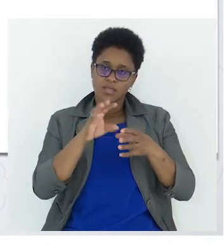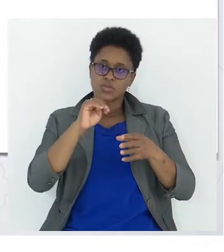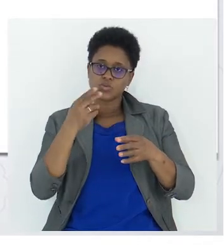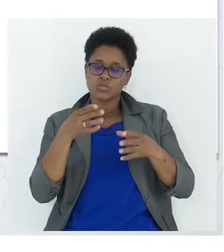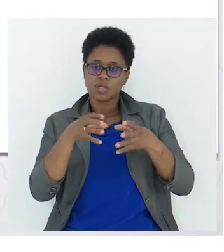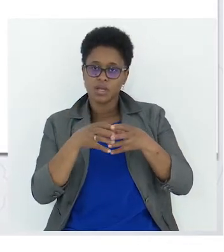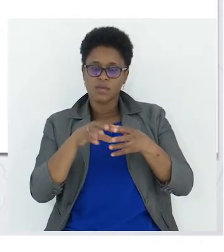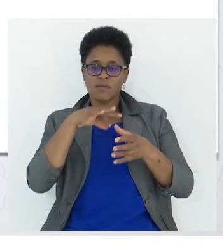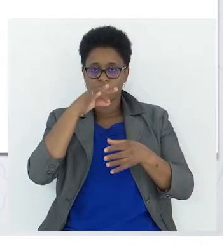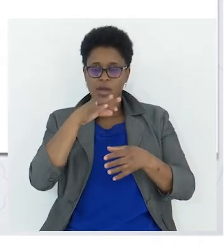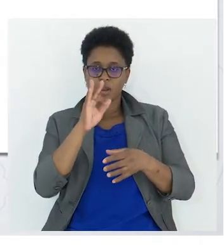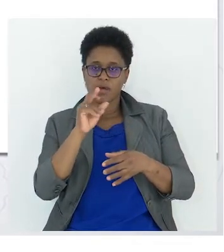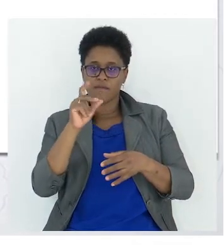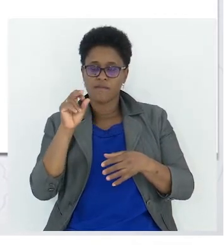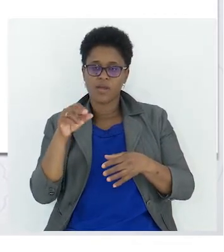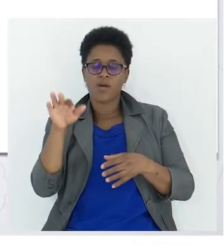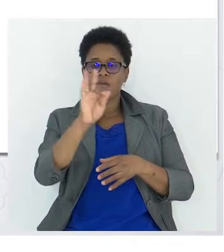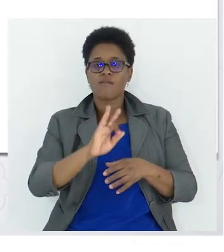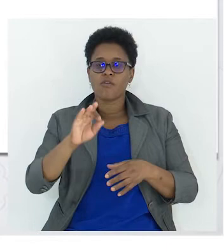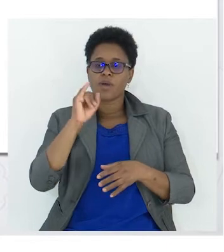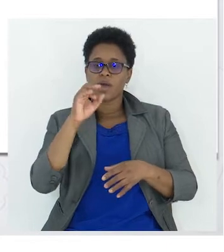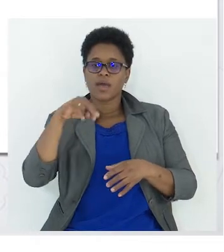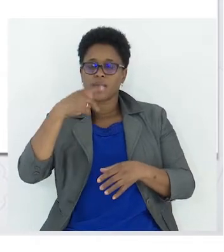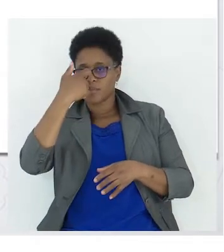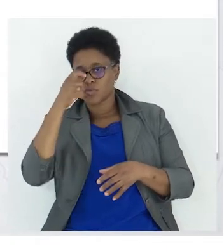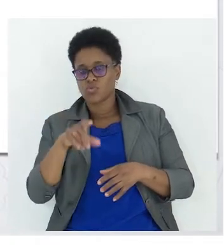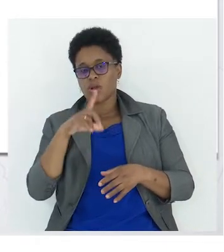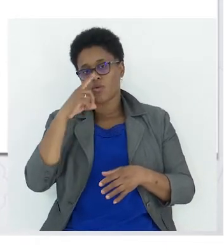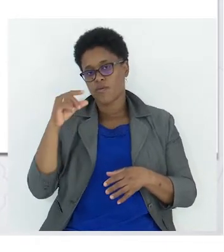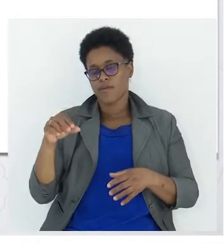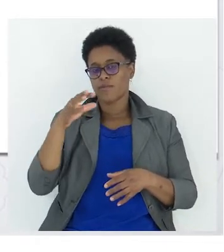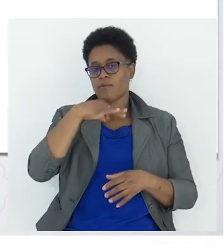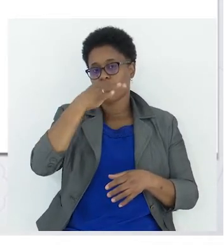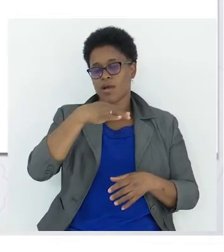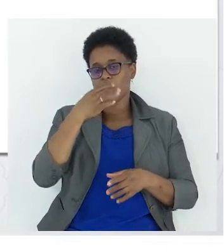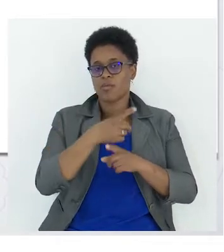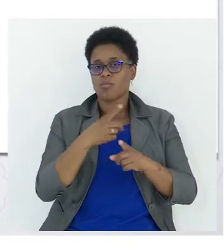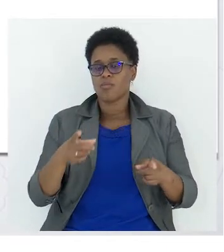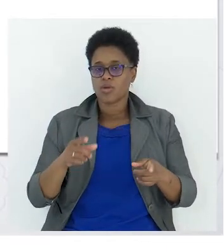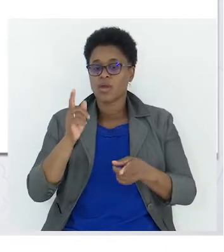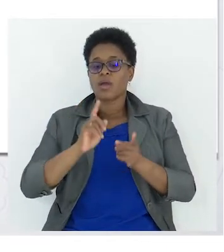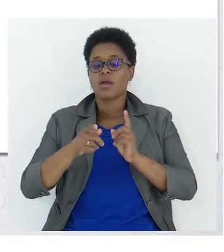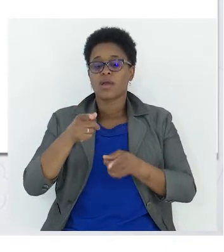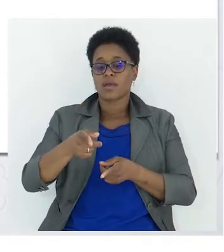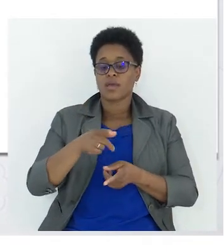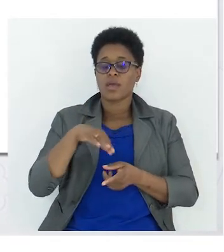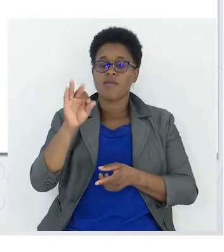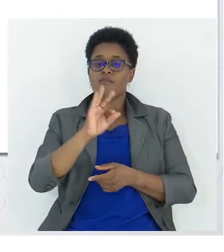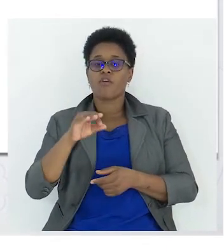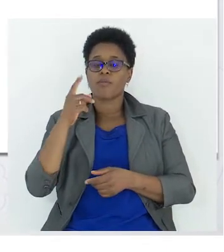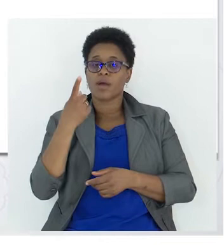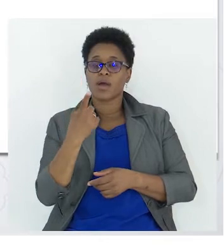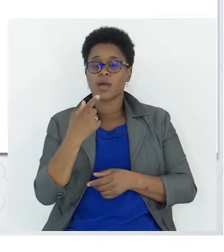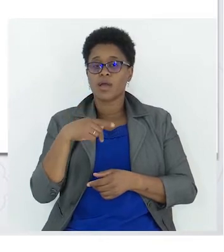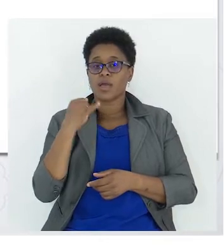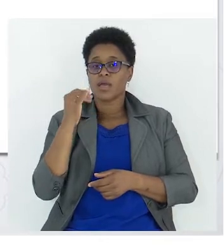Fala. Forma impessoal do verbo falar. Por que aqui é a forma impessoal?